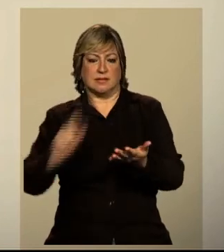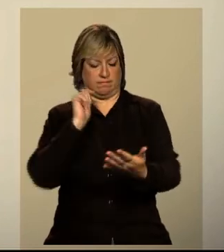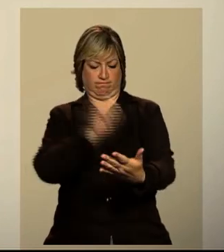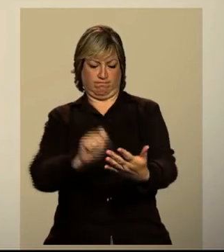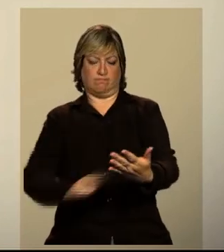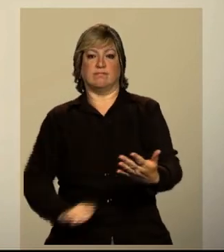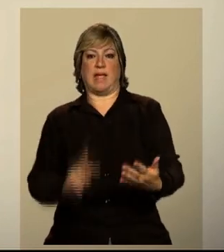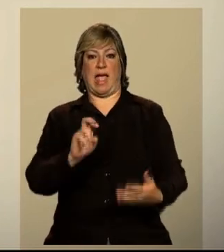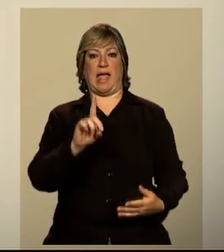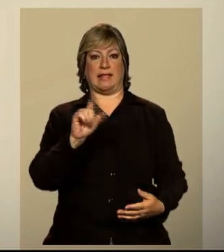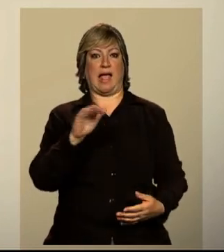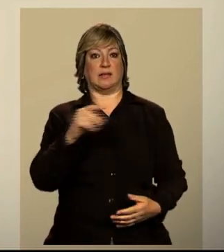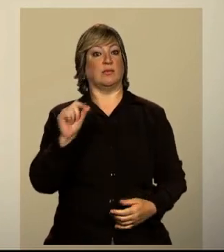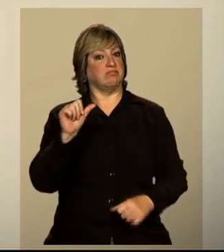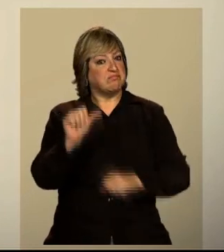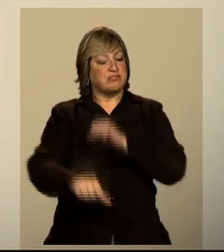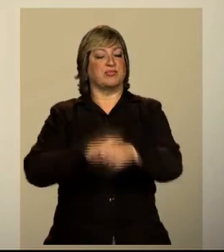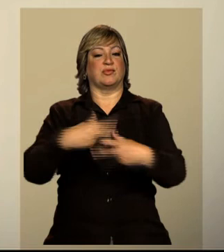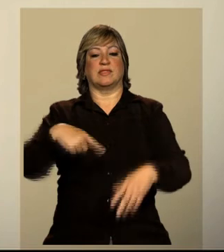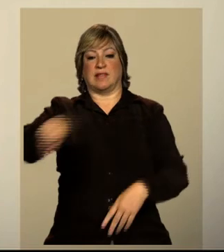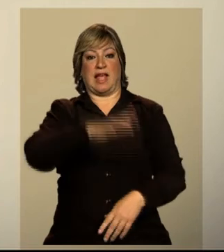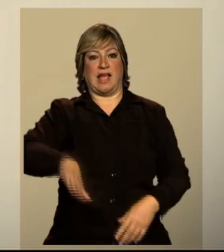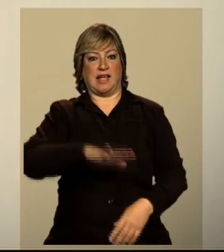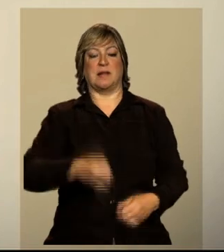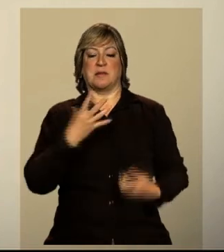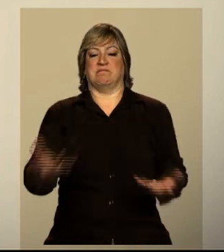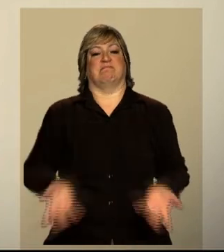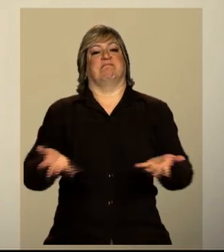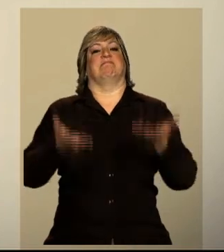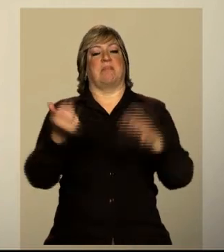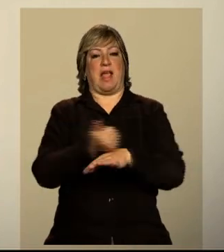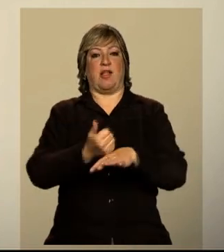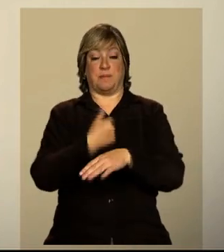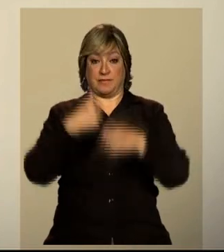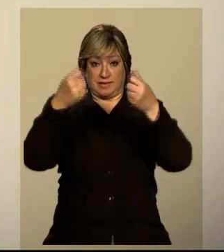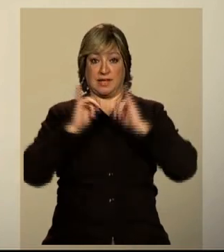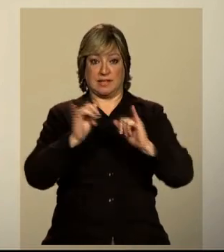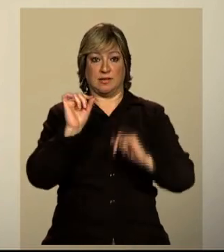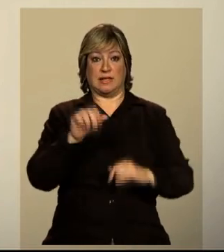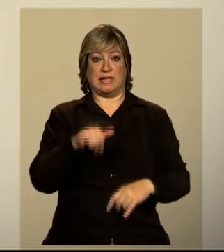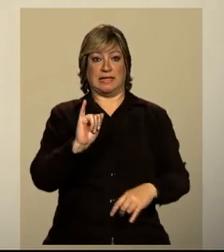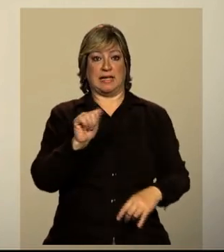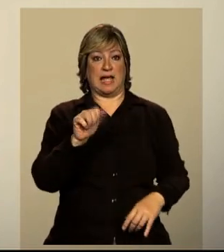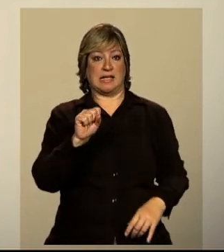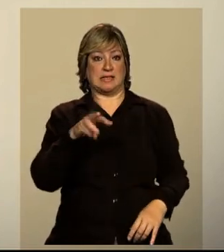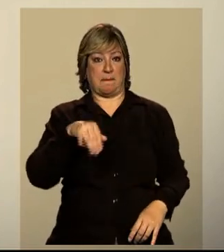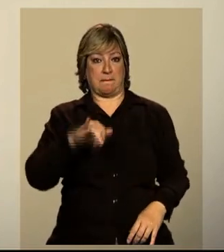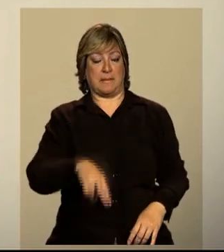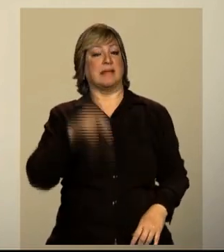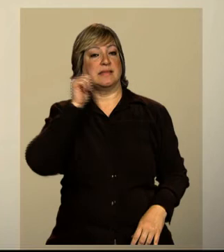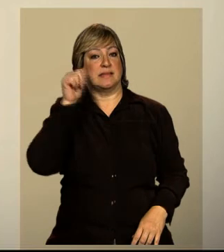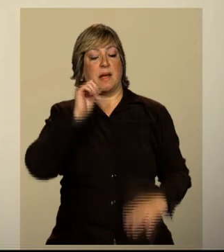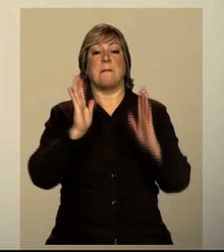para você ver como estamos mudando a vida dessas crianças eu vou te contar a história da Yasmin Isidro